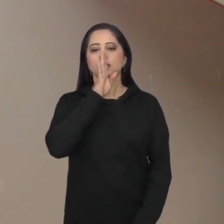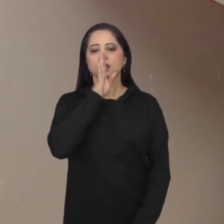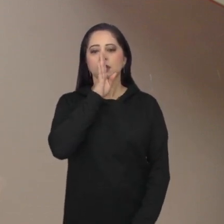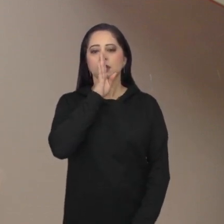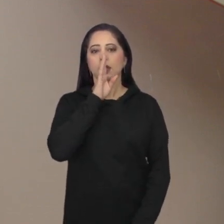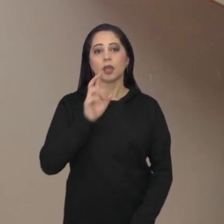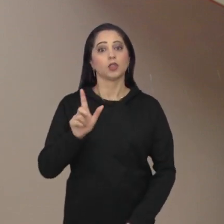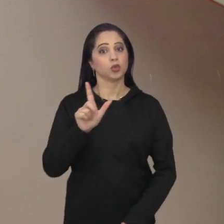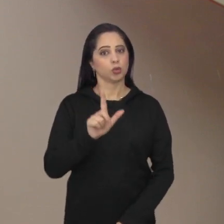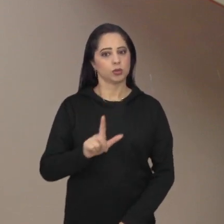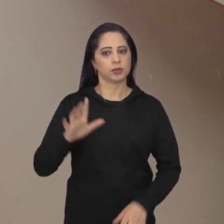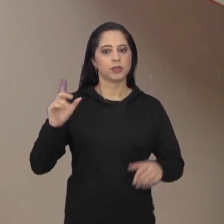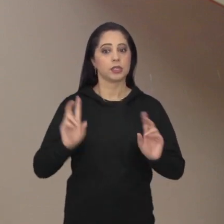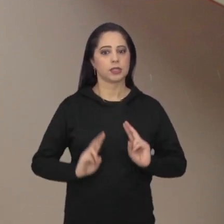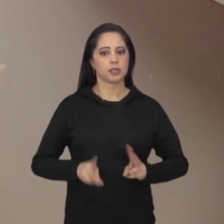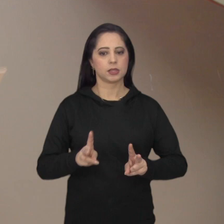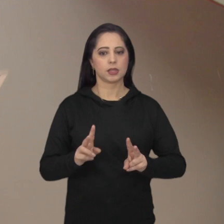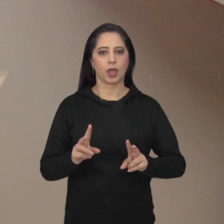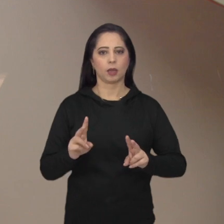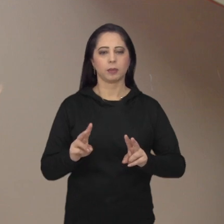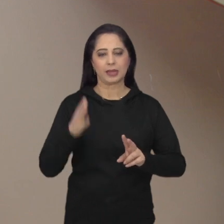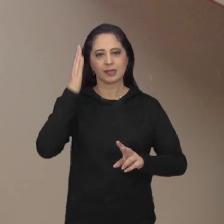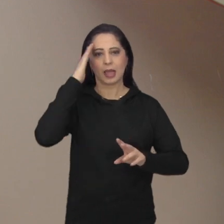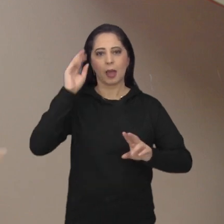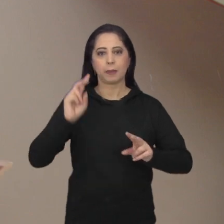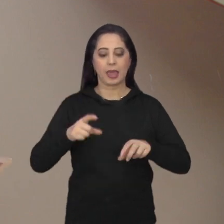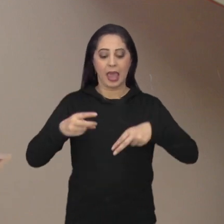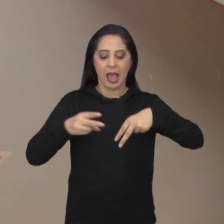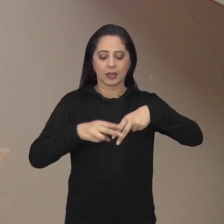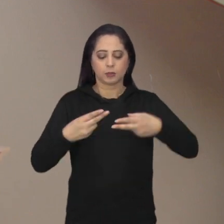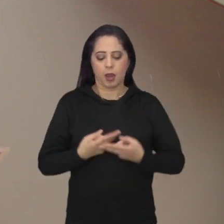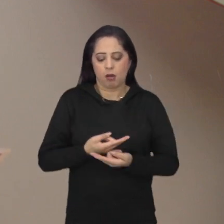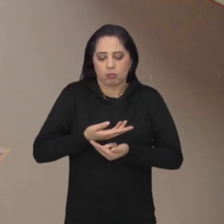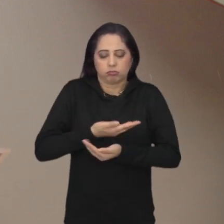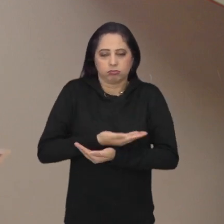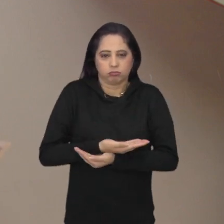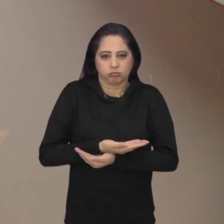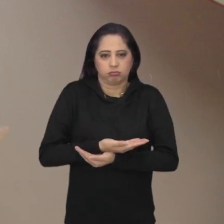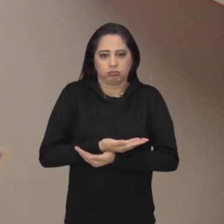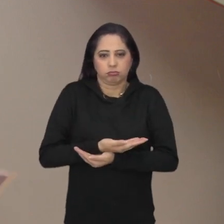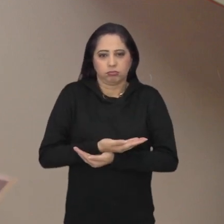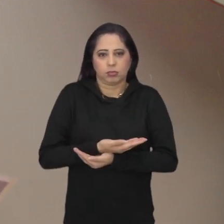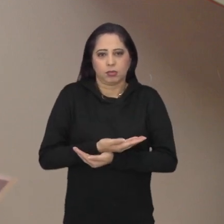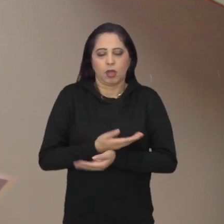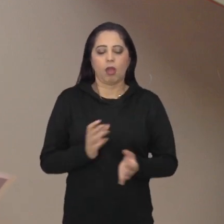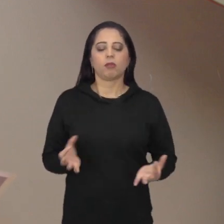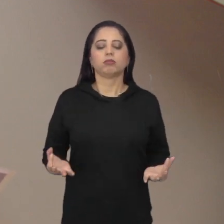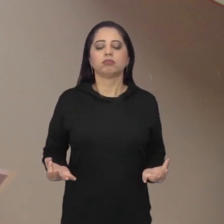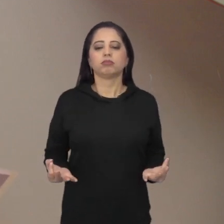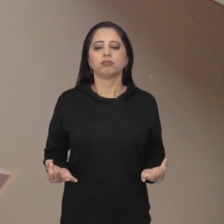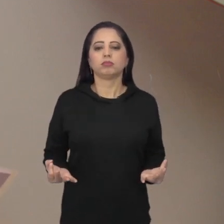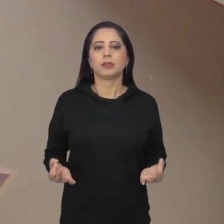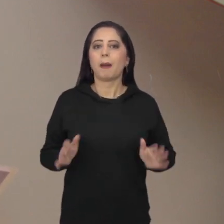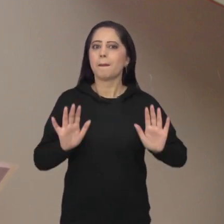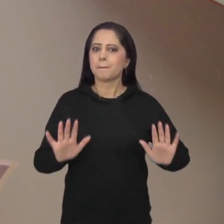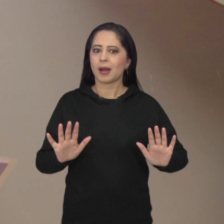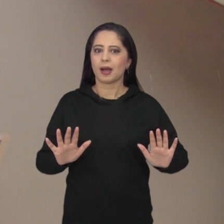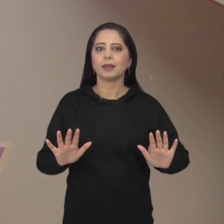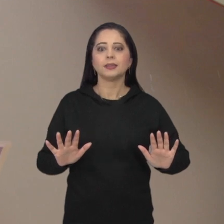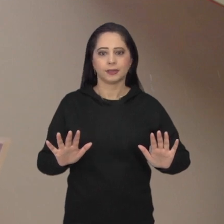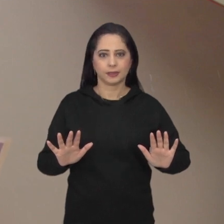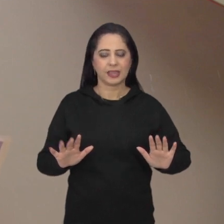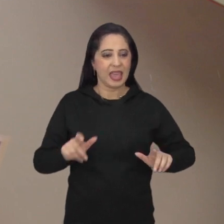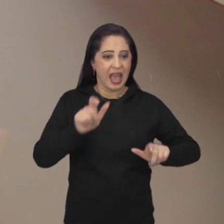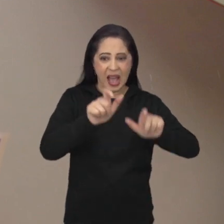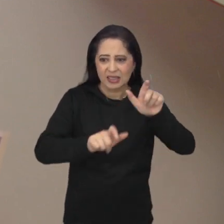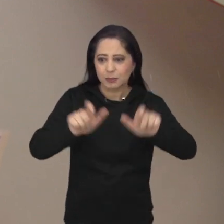de lótus, aquela com as pernas cruzadas e as mãos posicionadas sobre os joelhos. Entretanto, o que